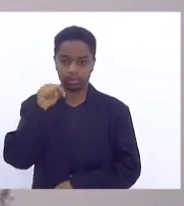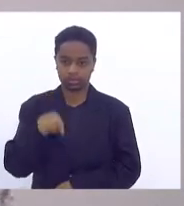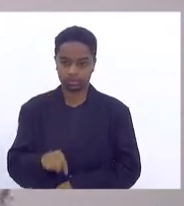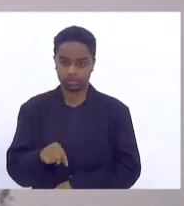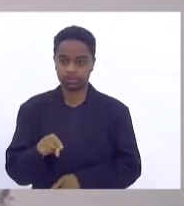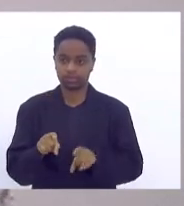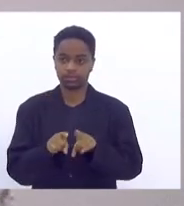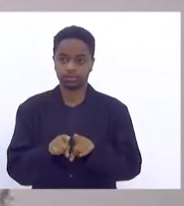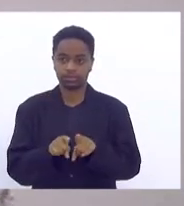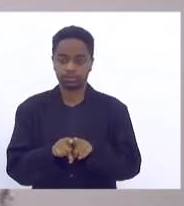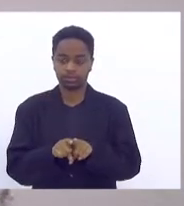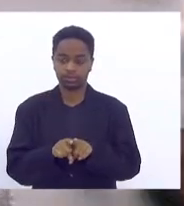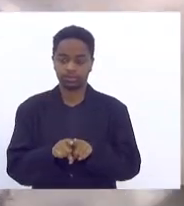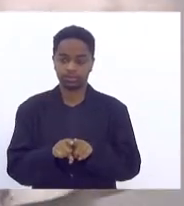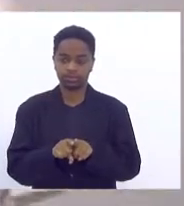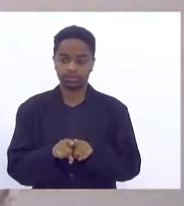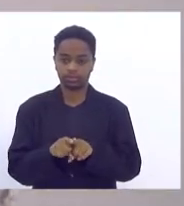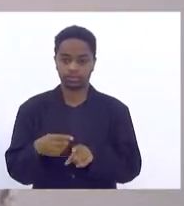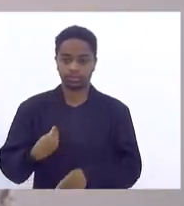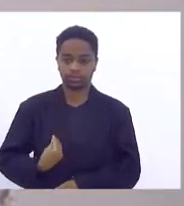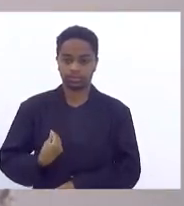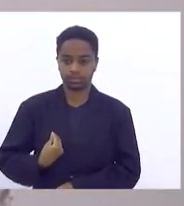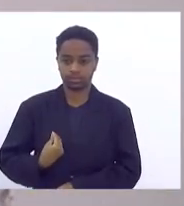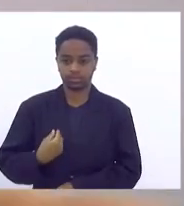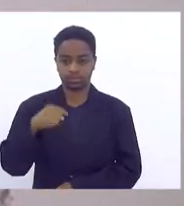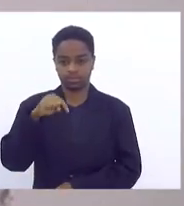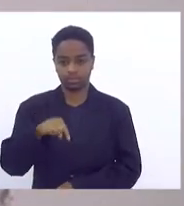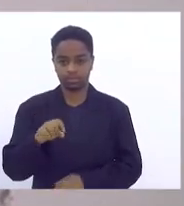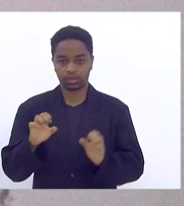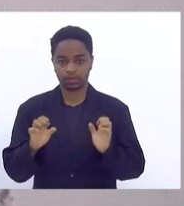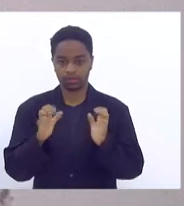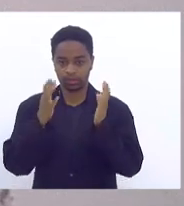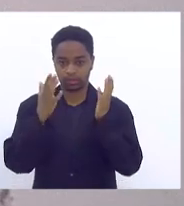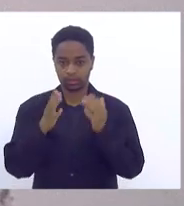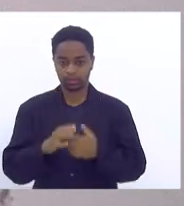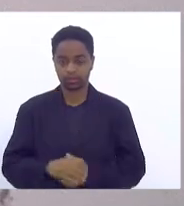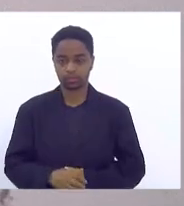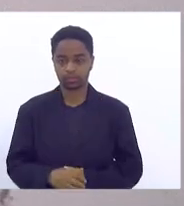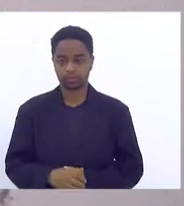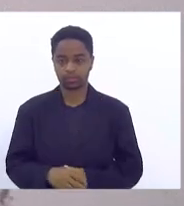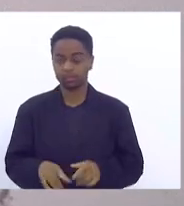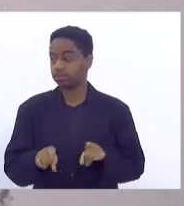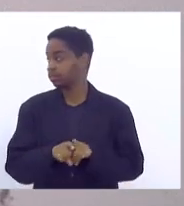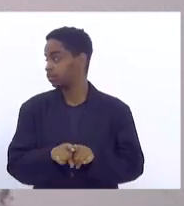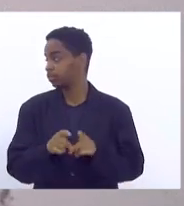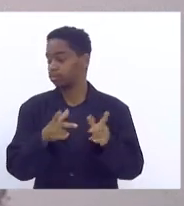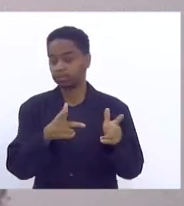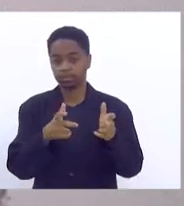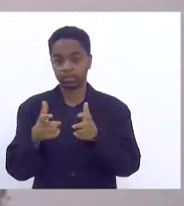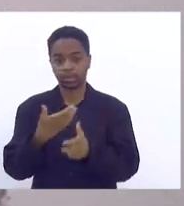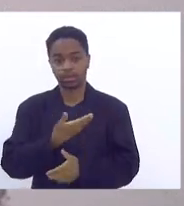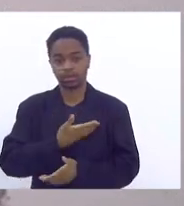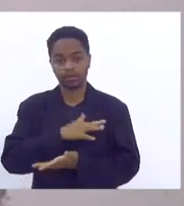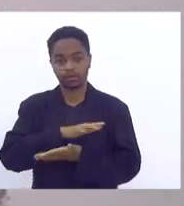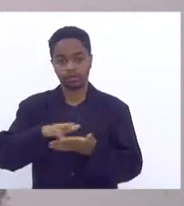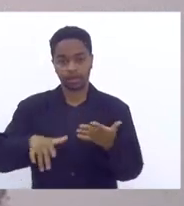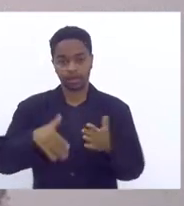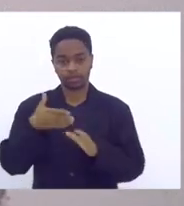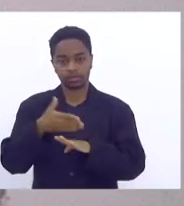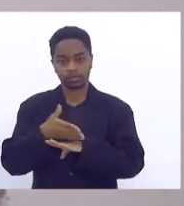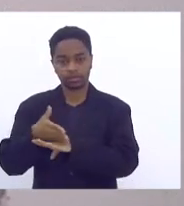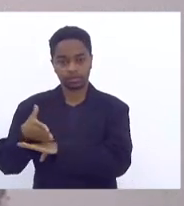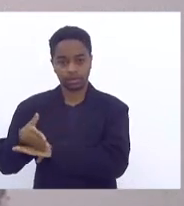honro com a presença nesse evento vejo aqui também muitos amigos um evento